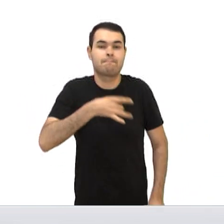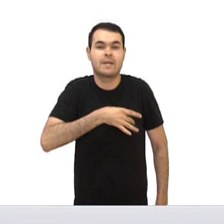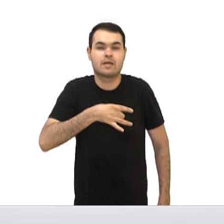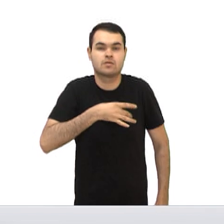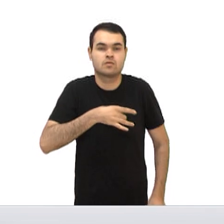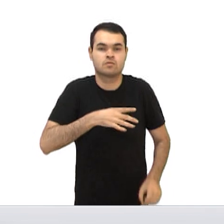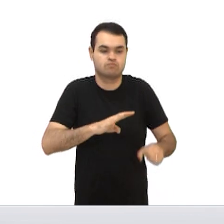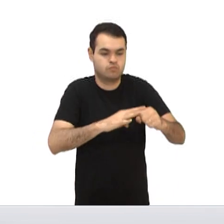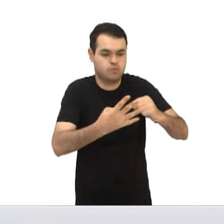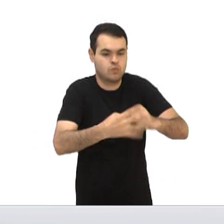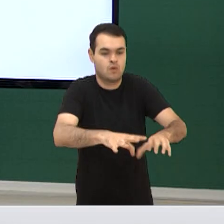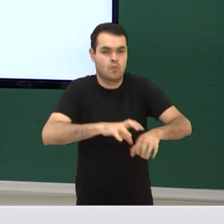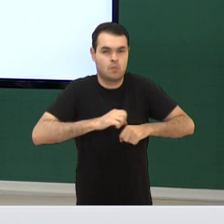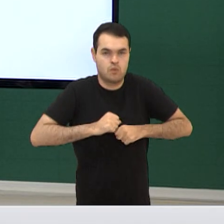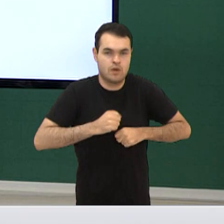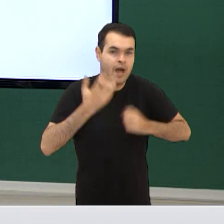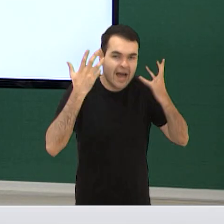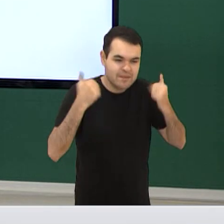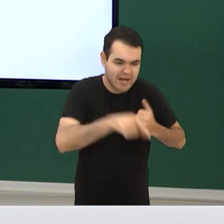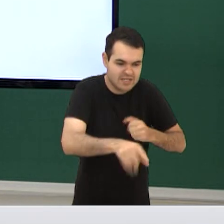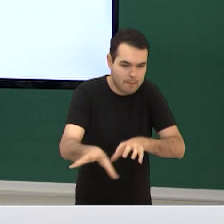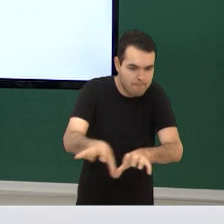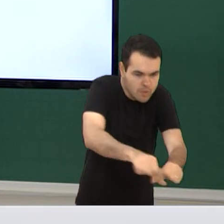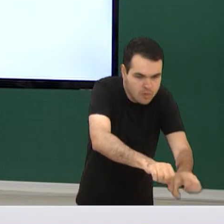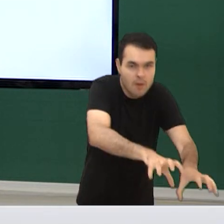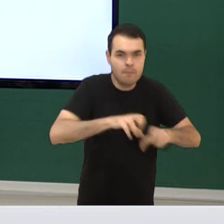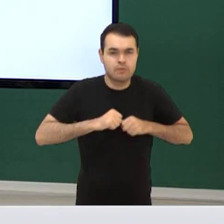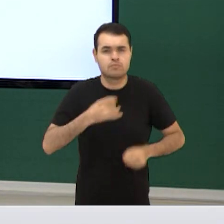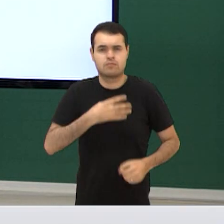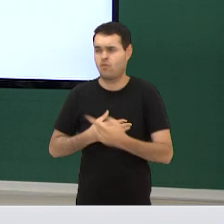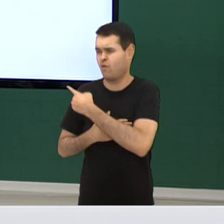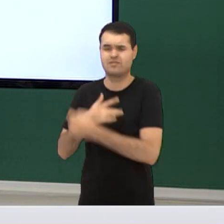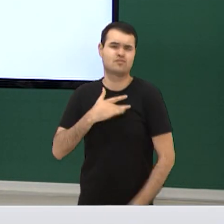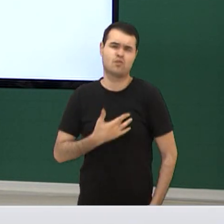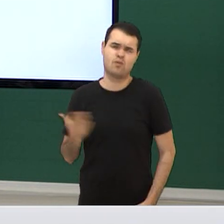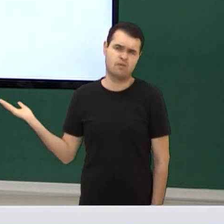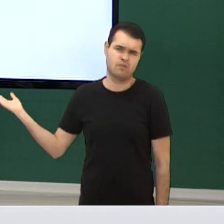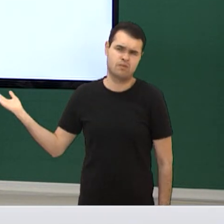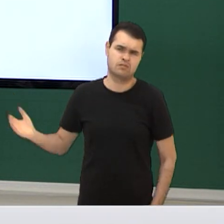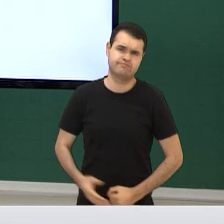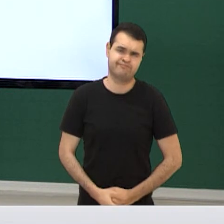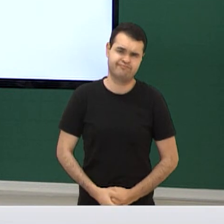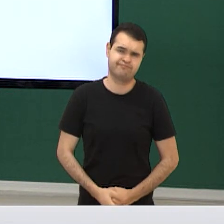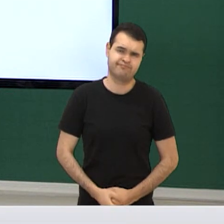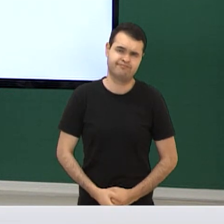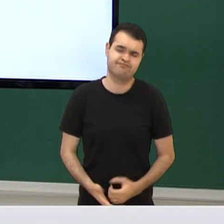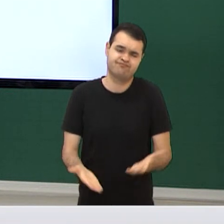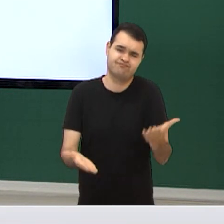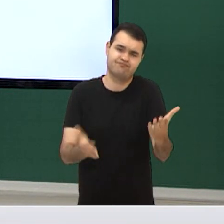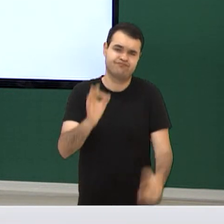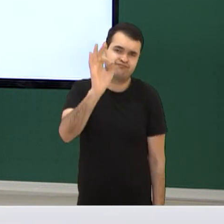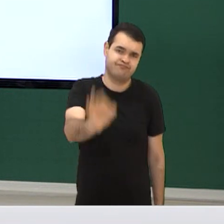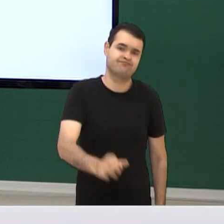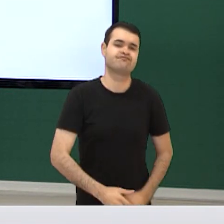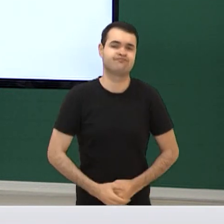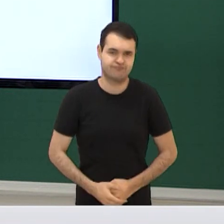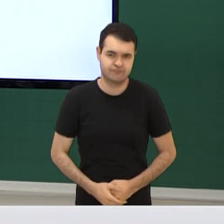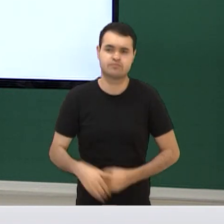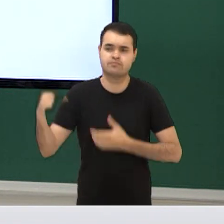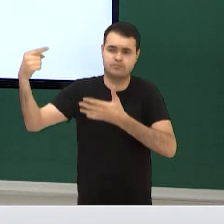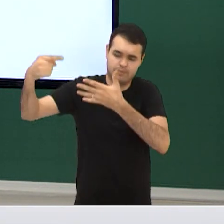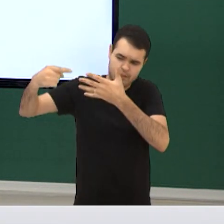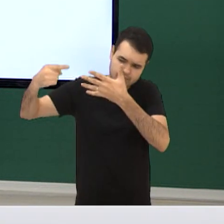coronavírus dos animaizinhos. Olha a carinha ali, ó. Olha a carinha de dó. Pois é, todas essas justificativas em